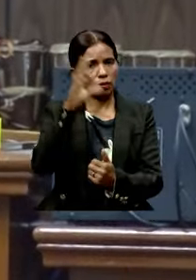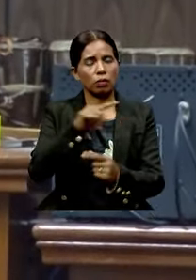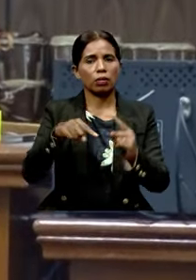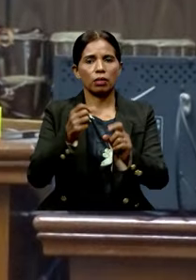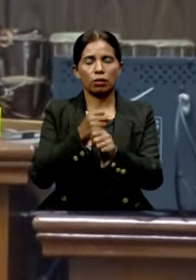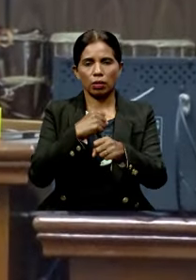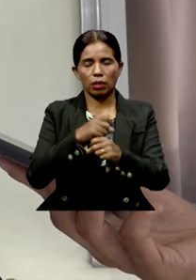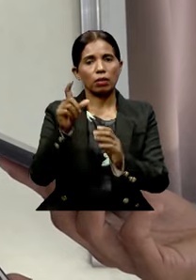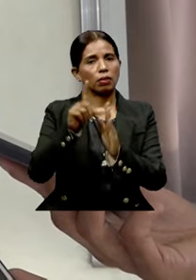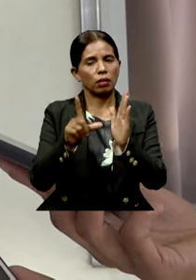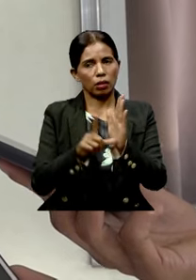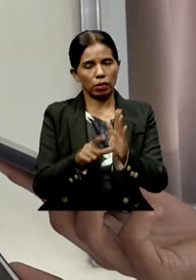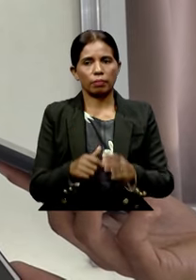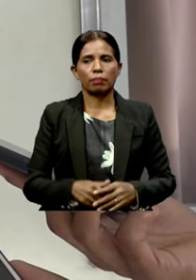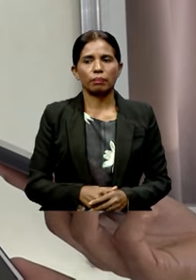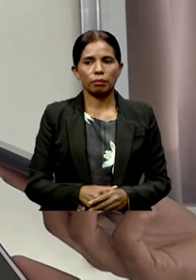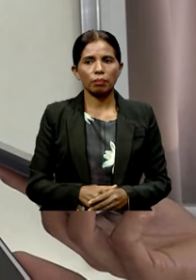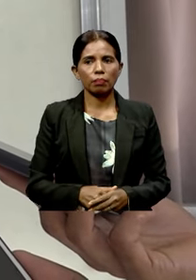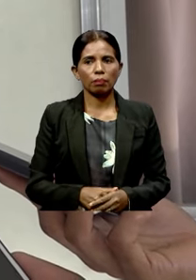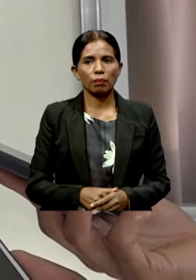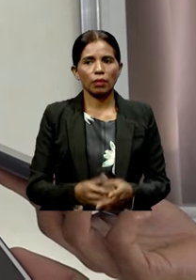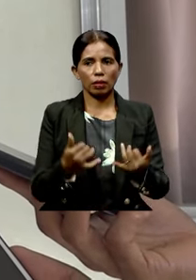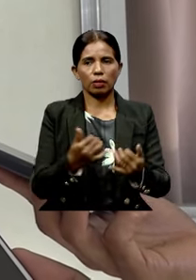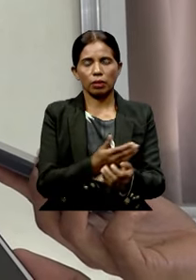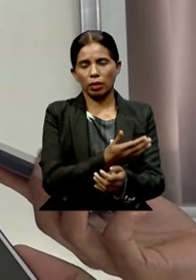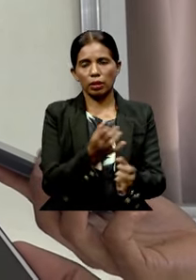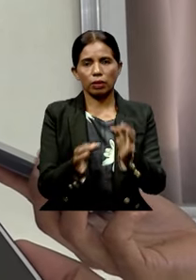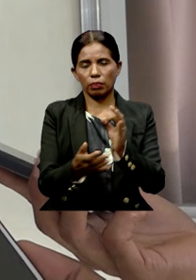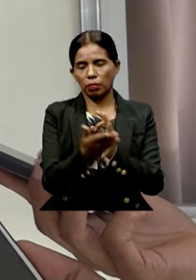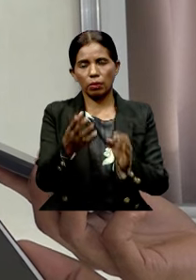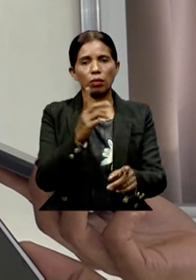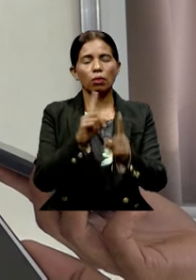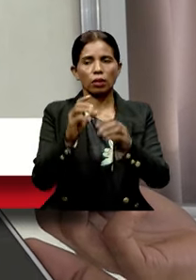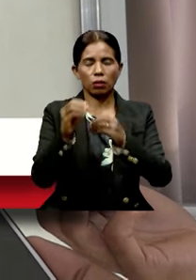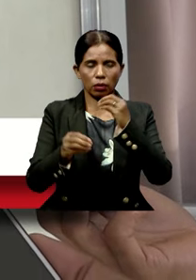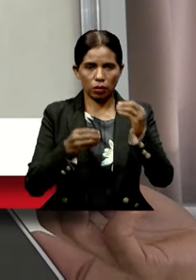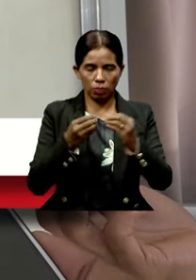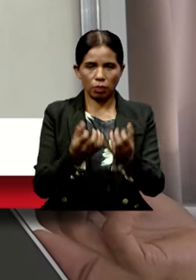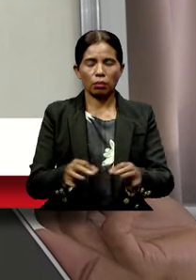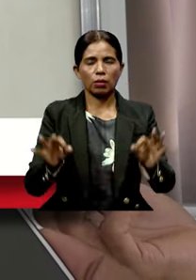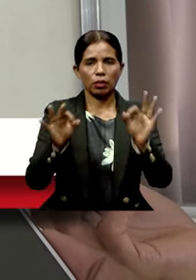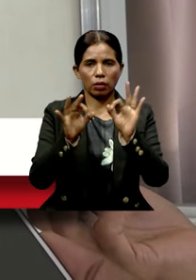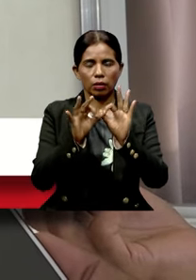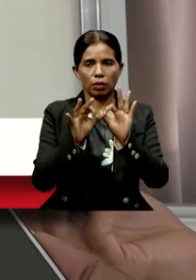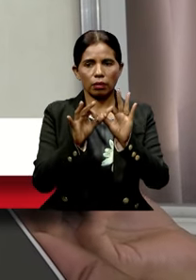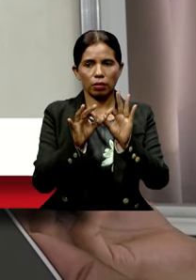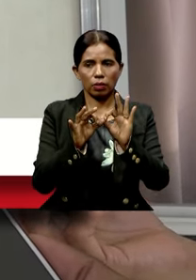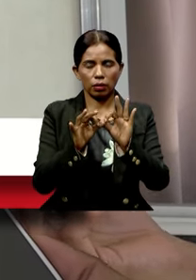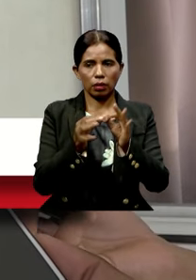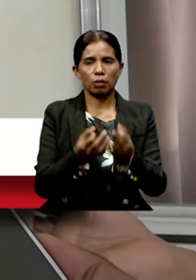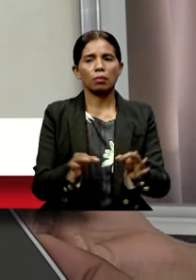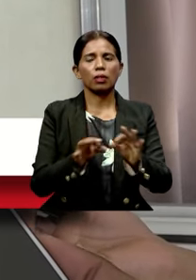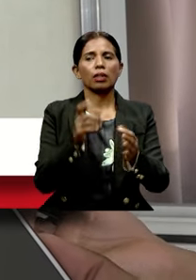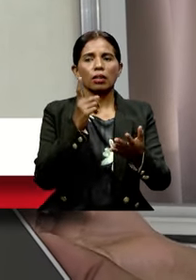atual legislação Roma. Agora, se a gente recolher com uma prioridade, com certeza, prioridade mais